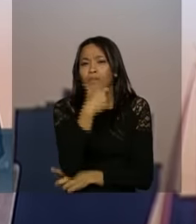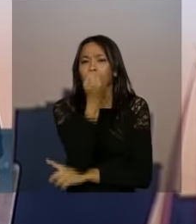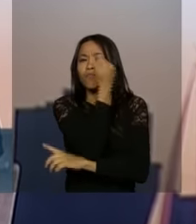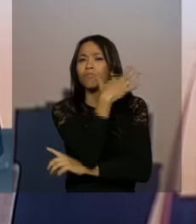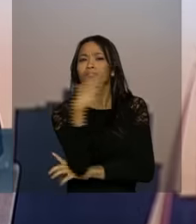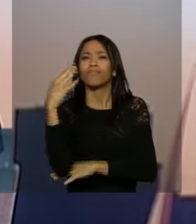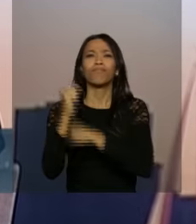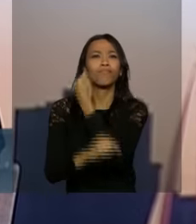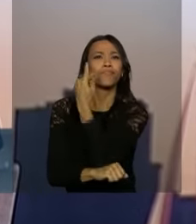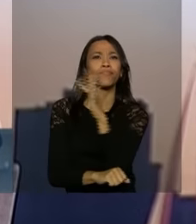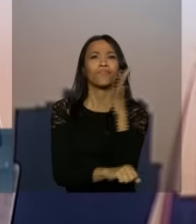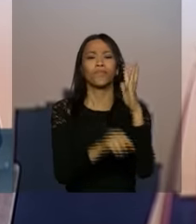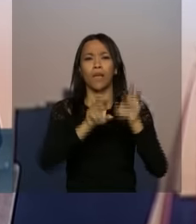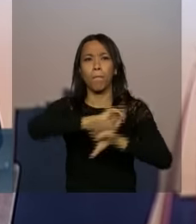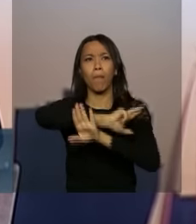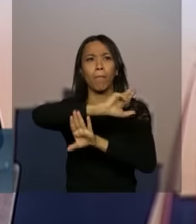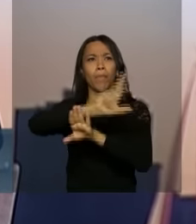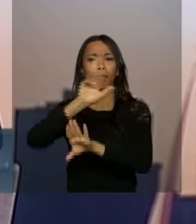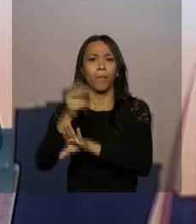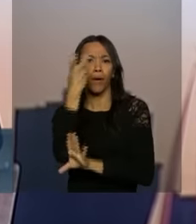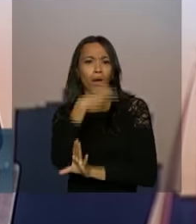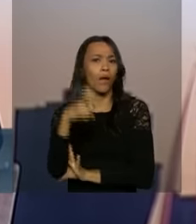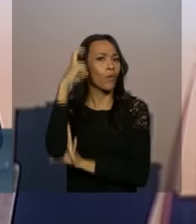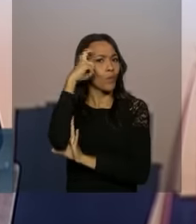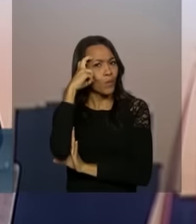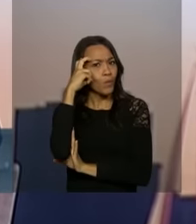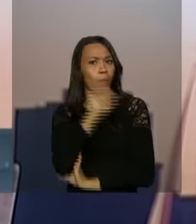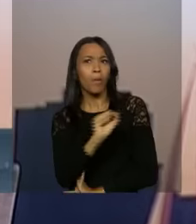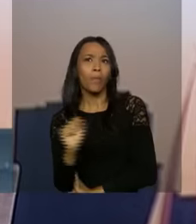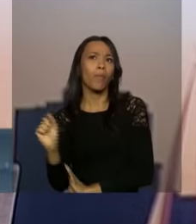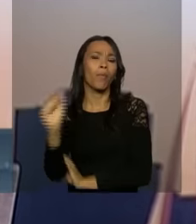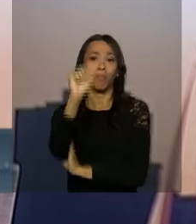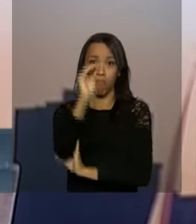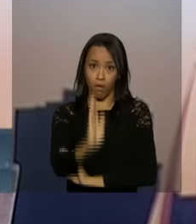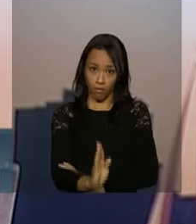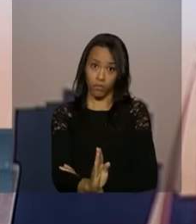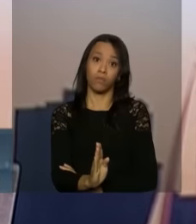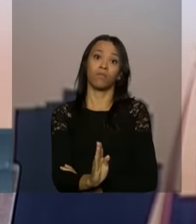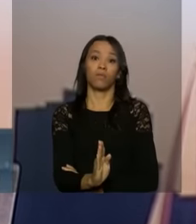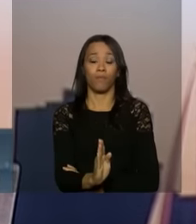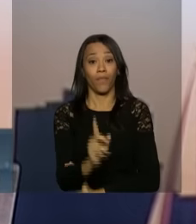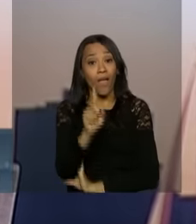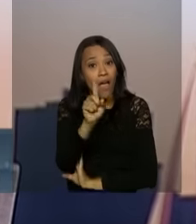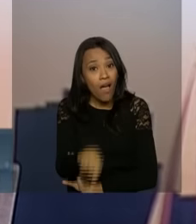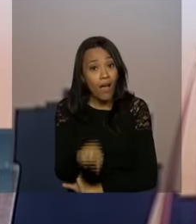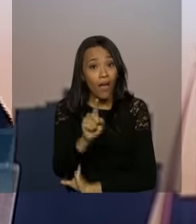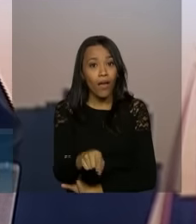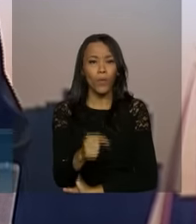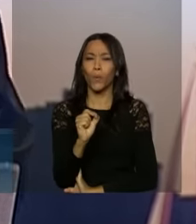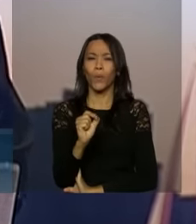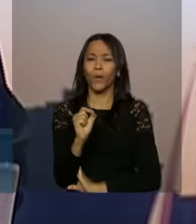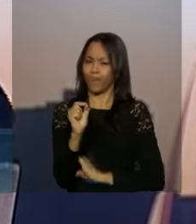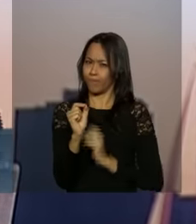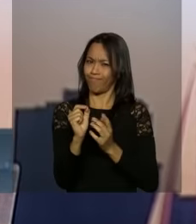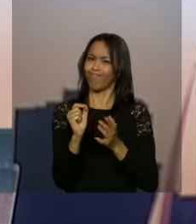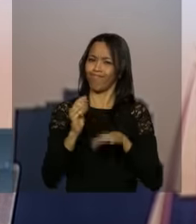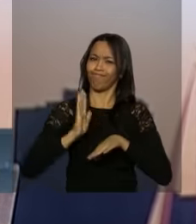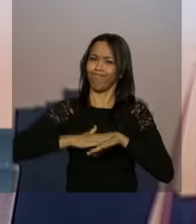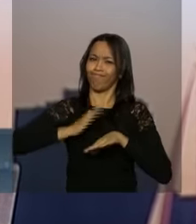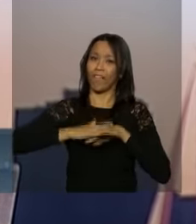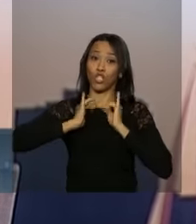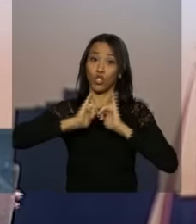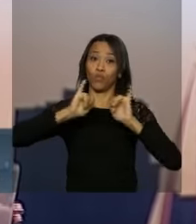a diversidade cultural do nosso imenso território. É praticamente uma propaganda